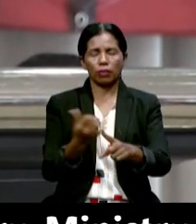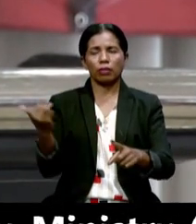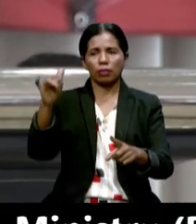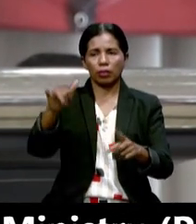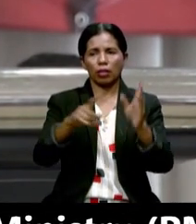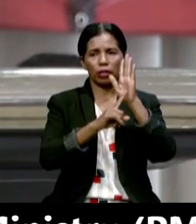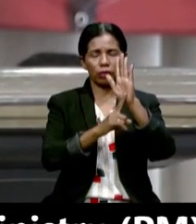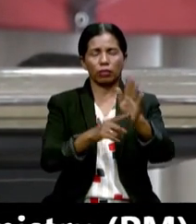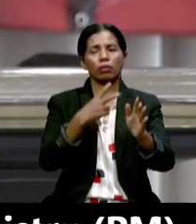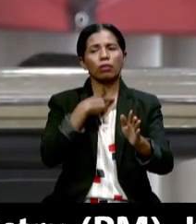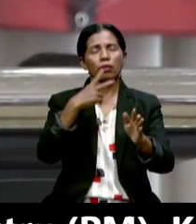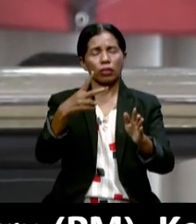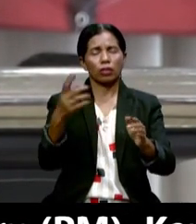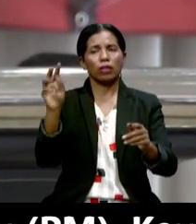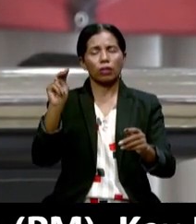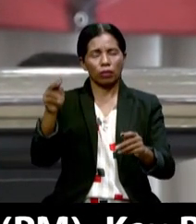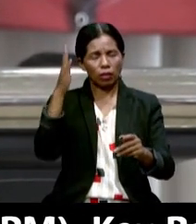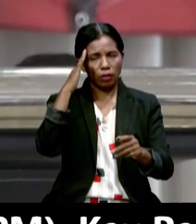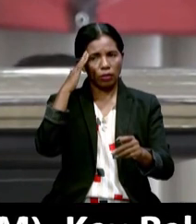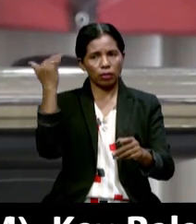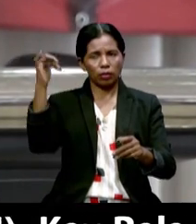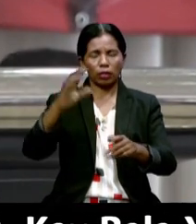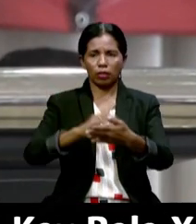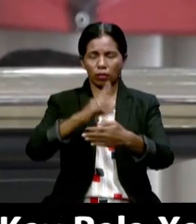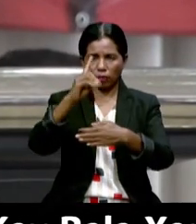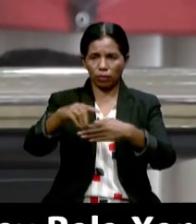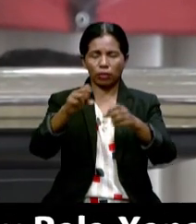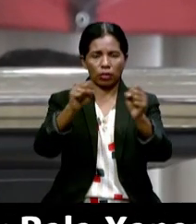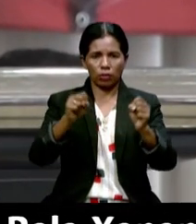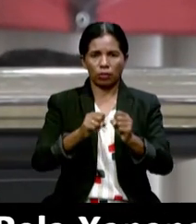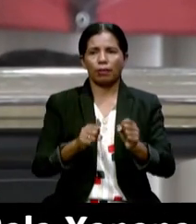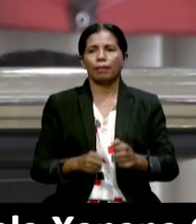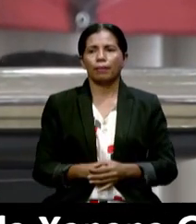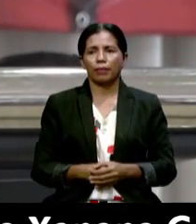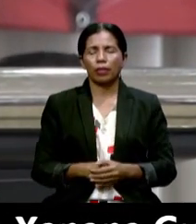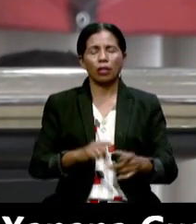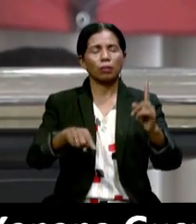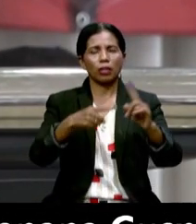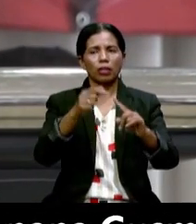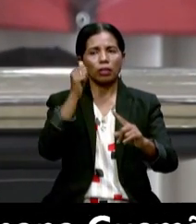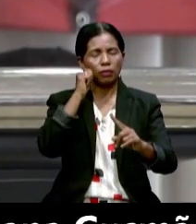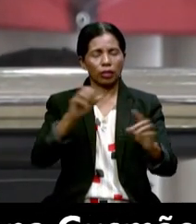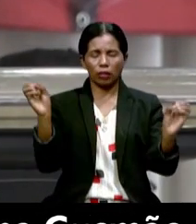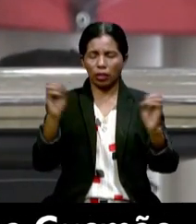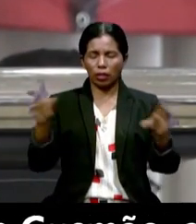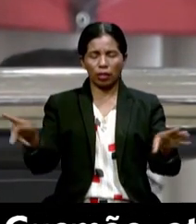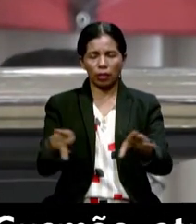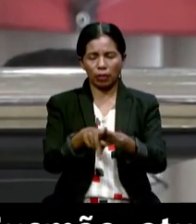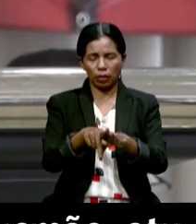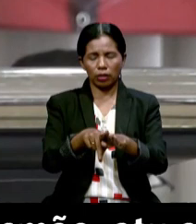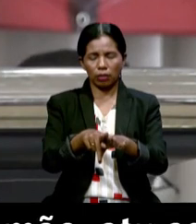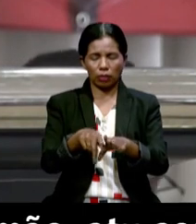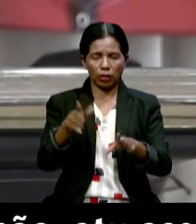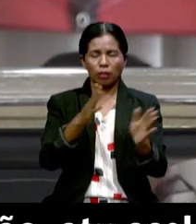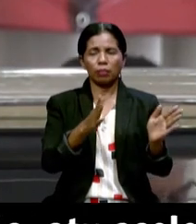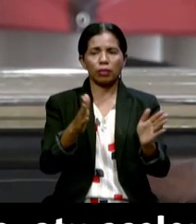hato sira nia dia no Hanoi sira e desenvolvimento suku nia. Wa hira feto hetan participação máximo e processo fo